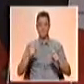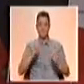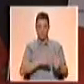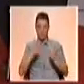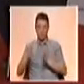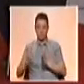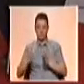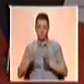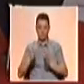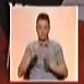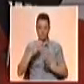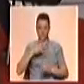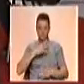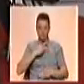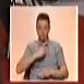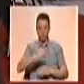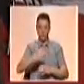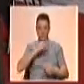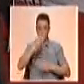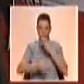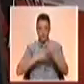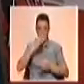parte da população mundial, estamos a falar de